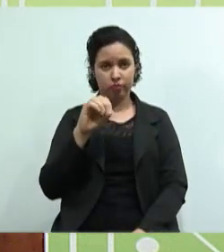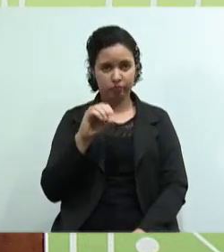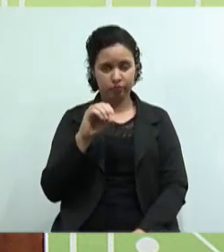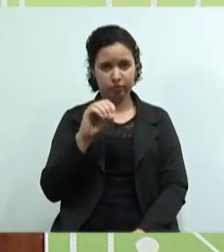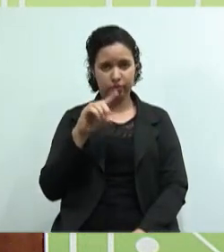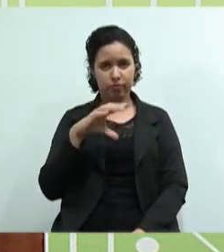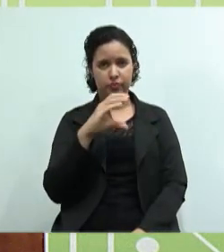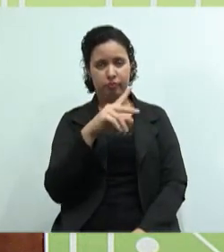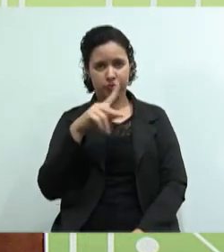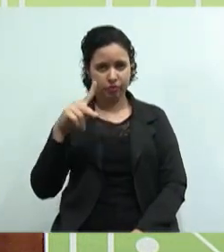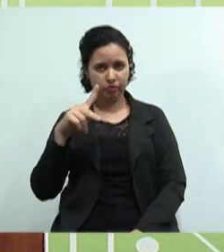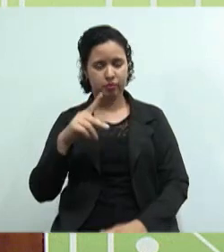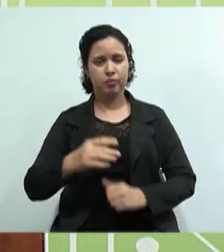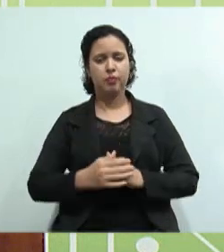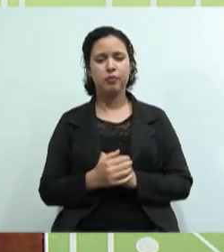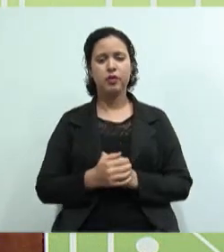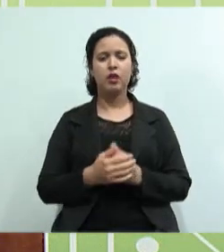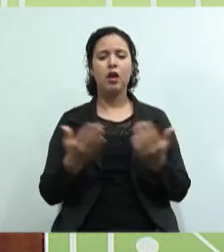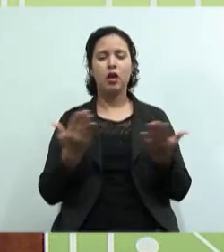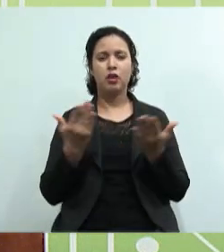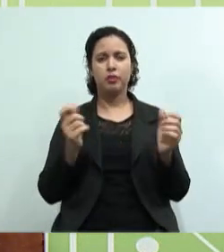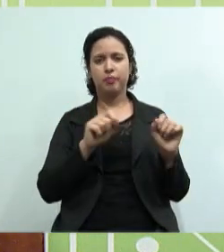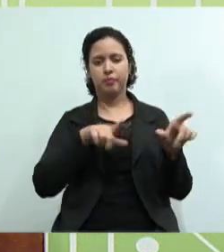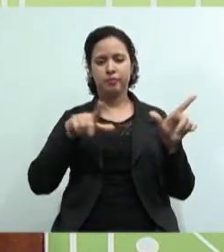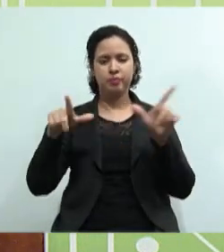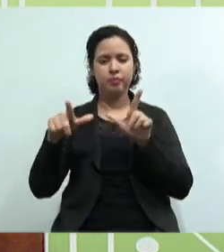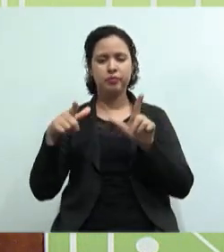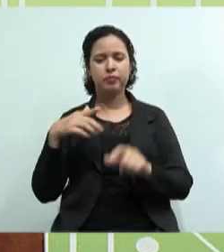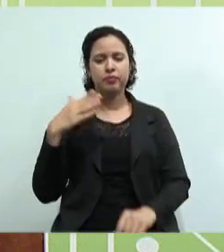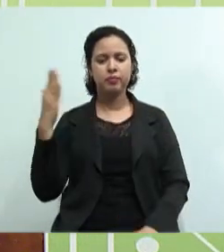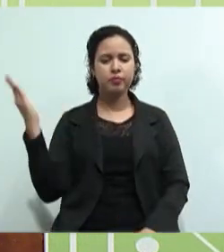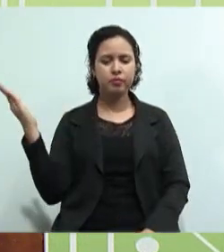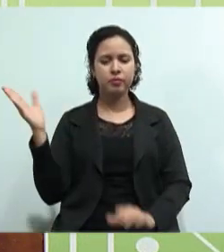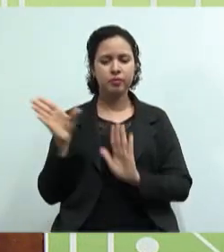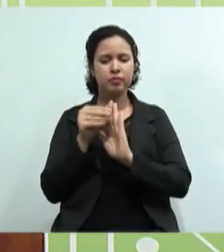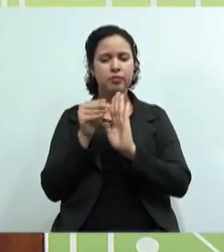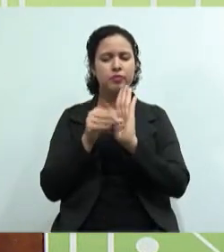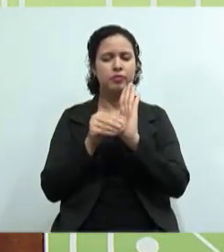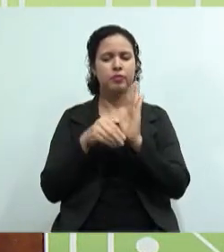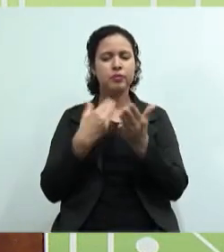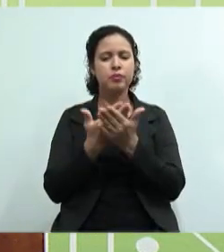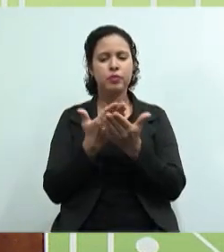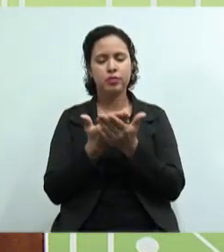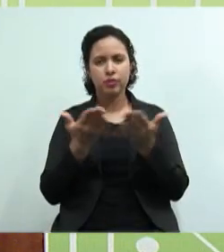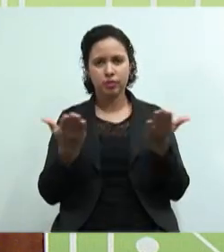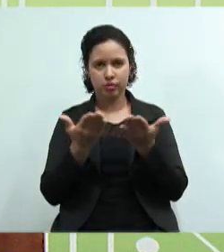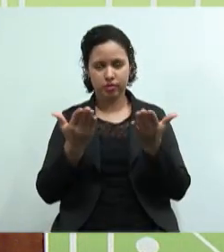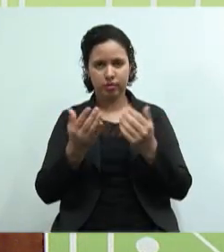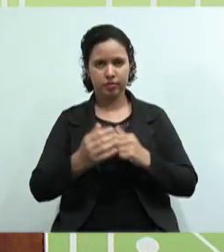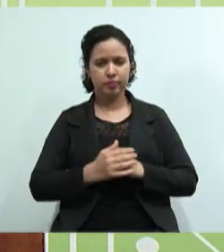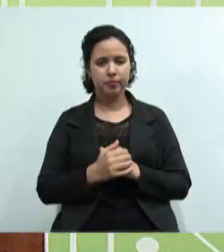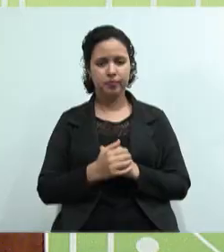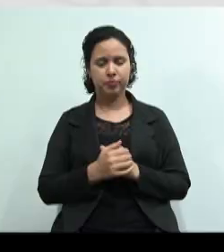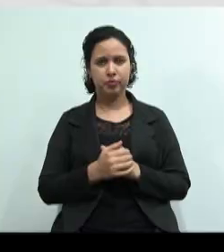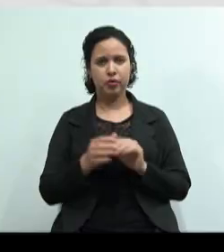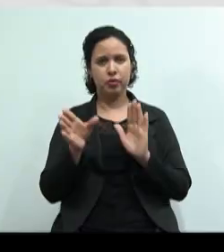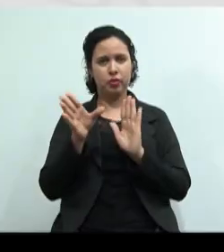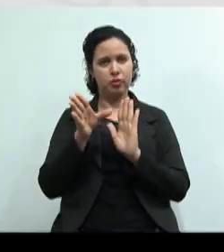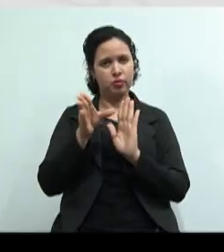para os slides para verificar os conteúdos que nós vamos trabalhar hoje. Vamos lá, conteúdo